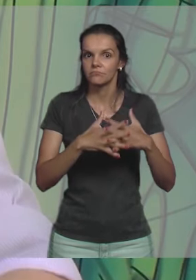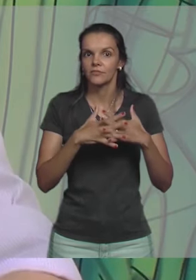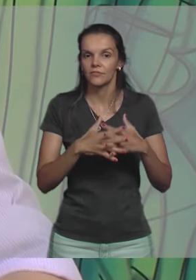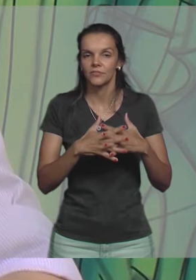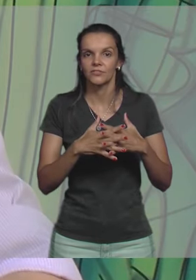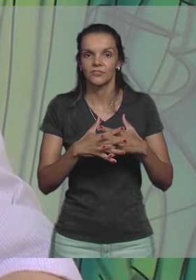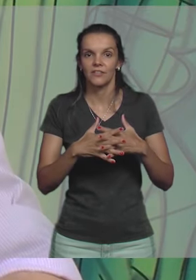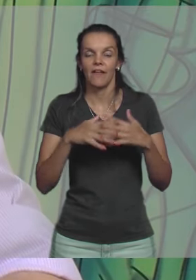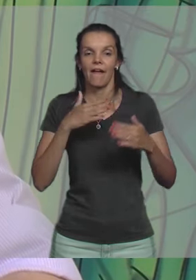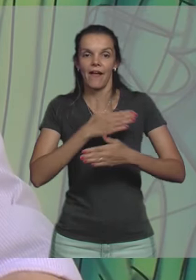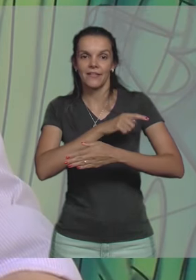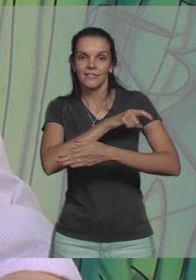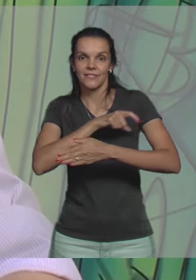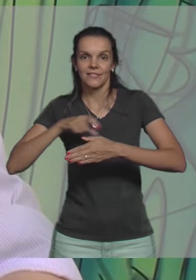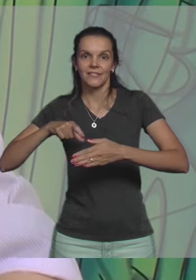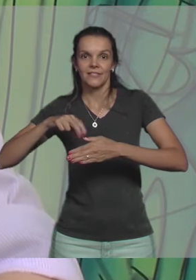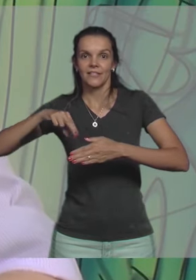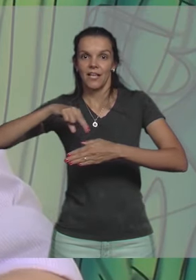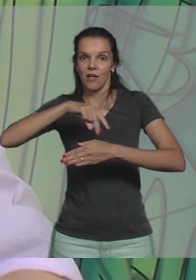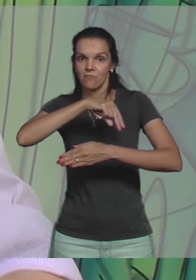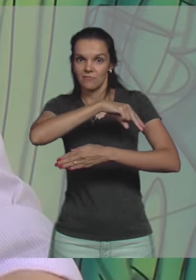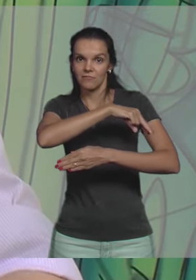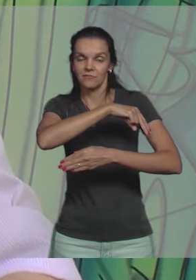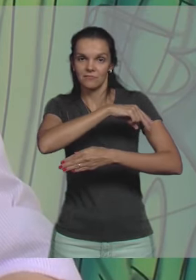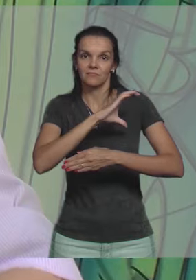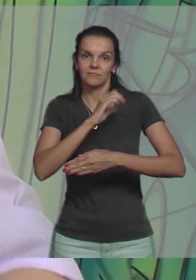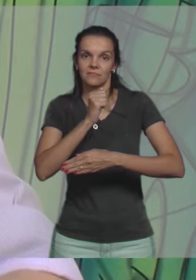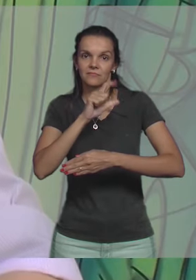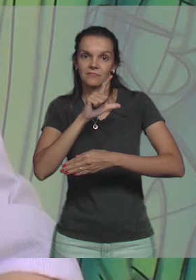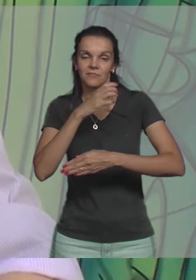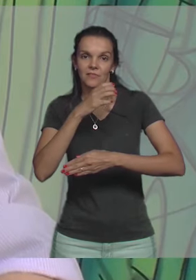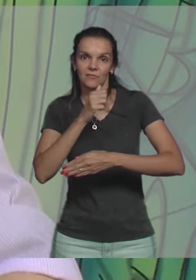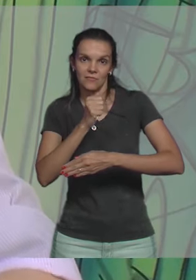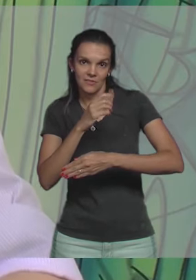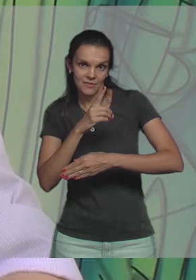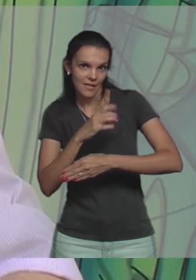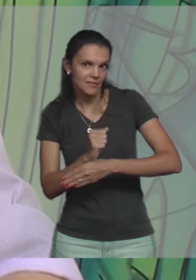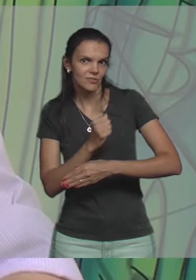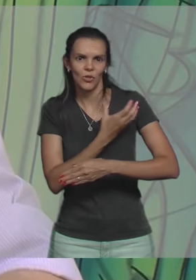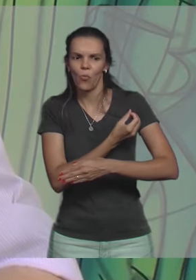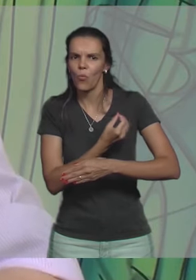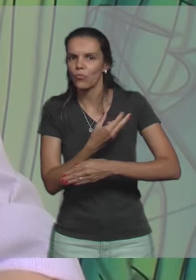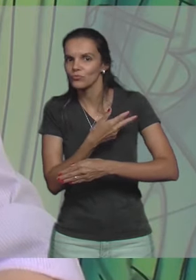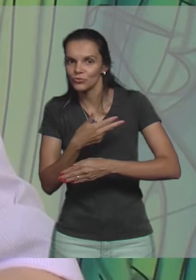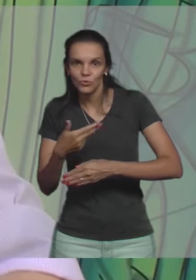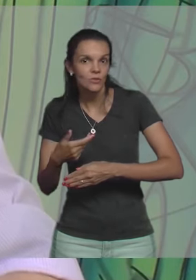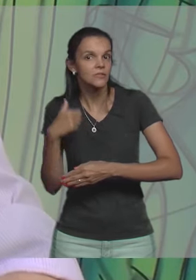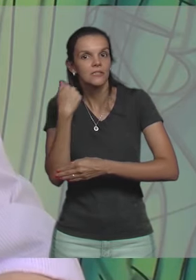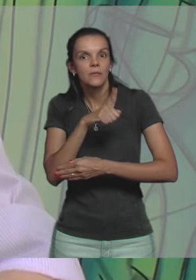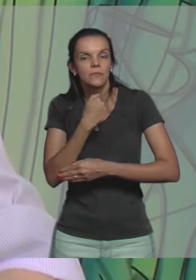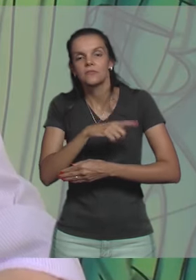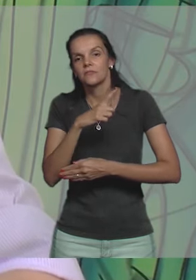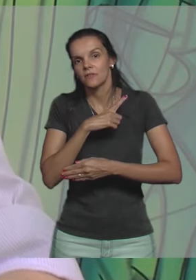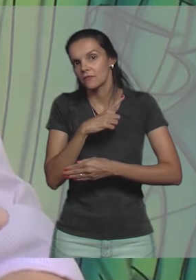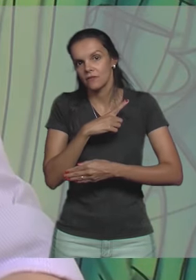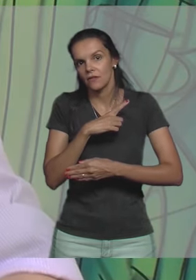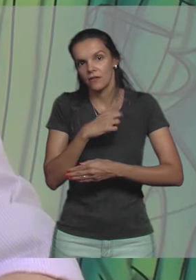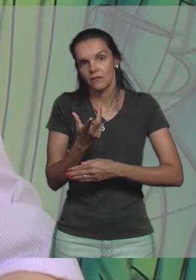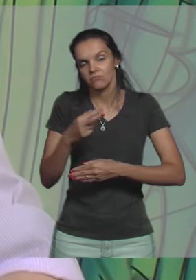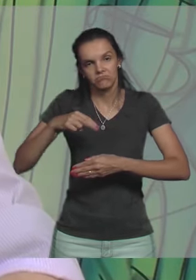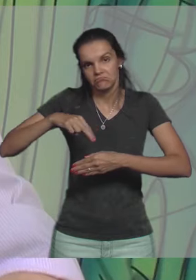Nas calçadas, nós já temos uma série de dispositivos das calçadas que precisam existir para